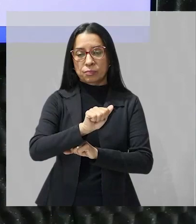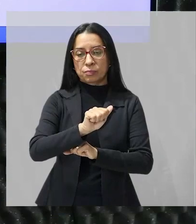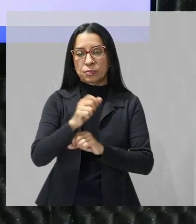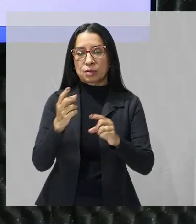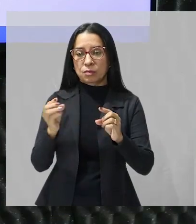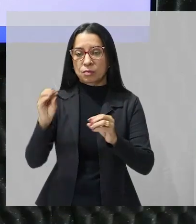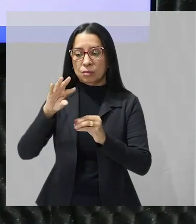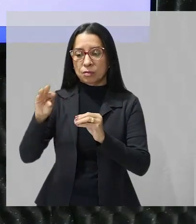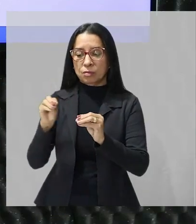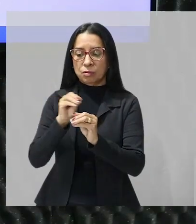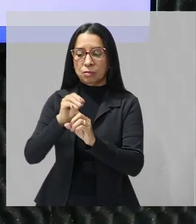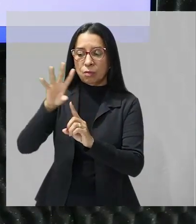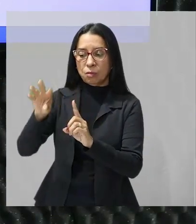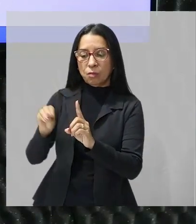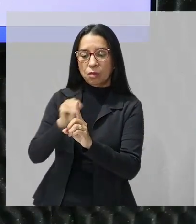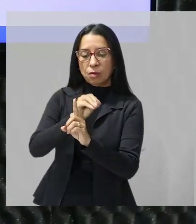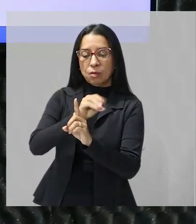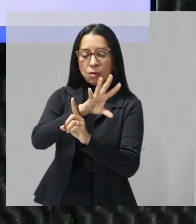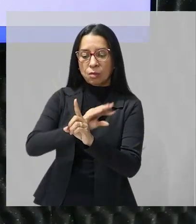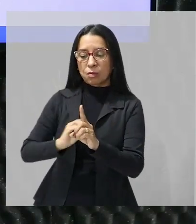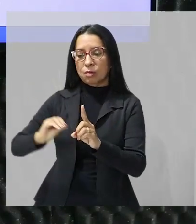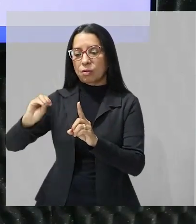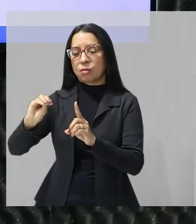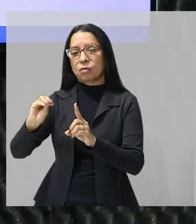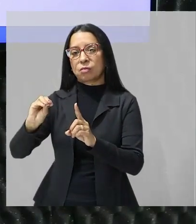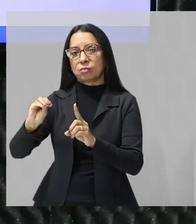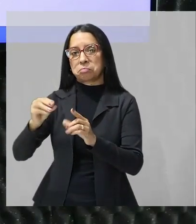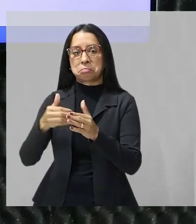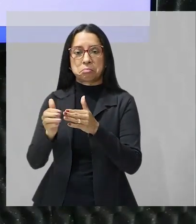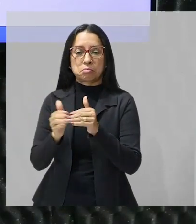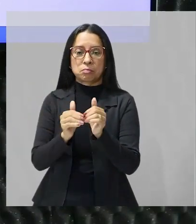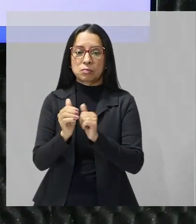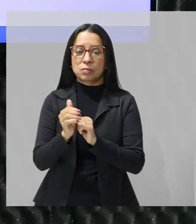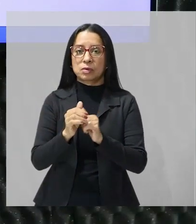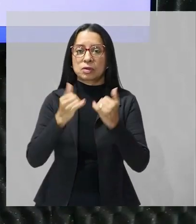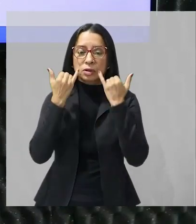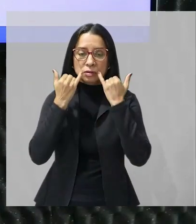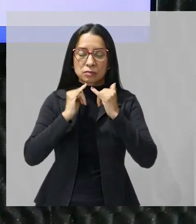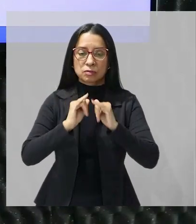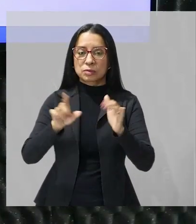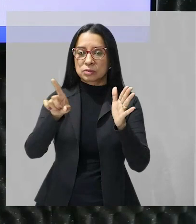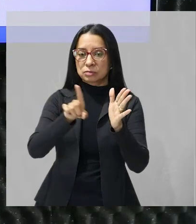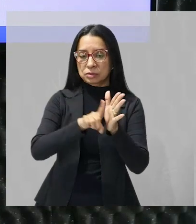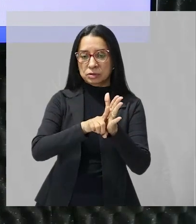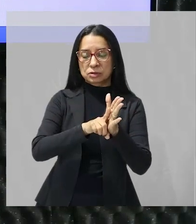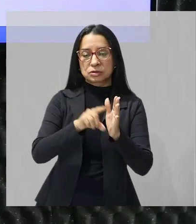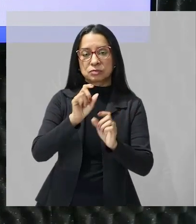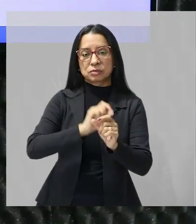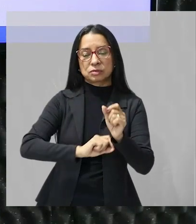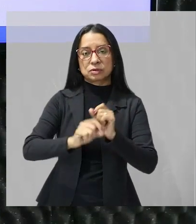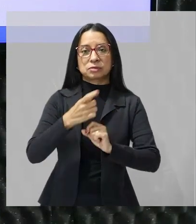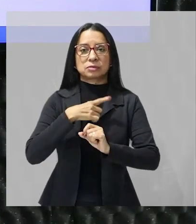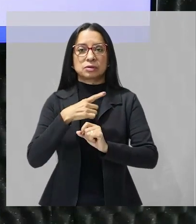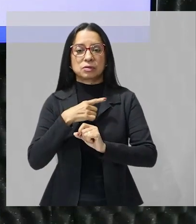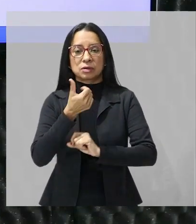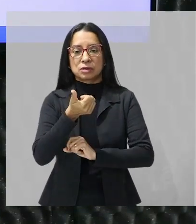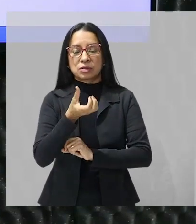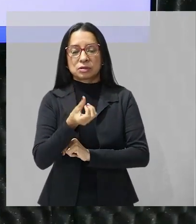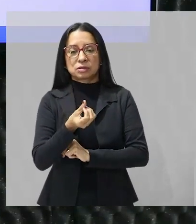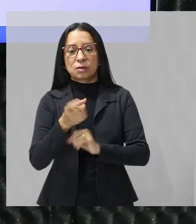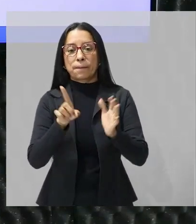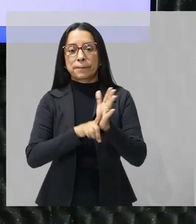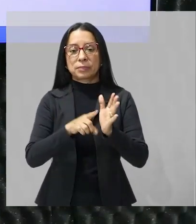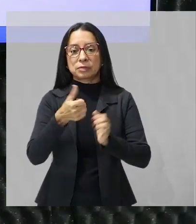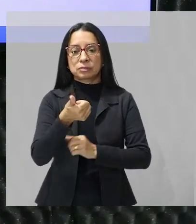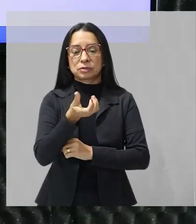tanto faz para um membro ou para o outro, essa informação ela vai ficar negativa. O fato é que tu vais ter 16,